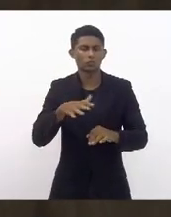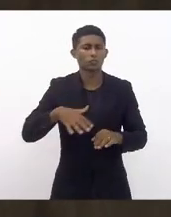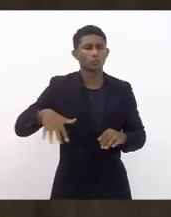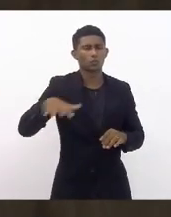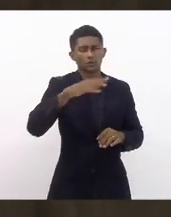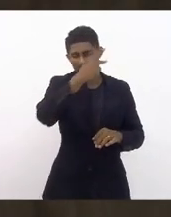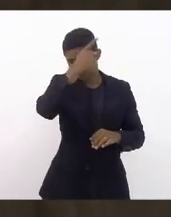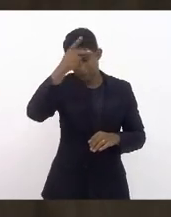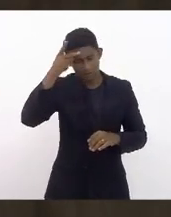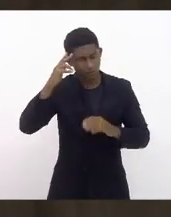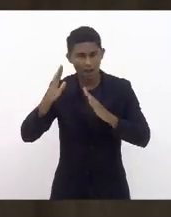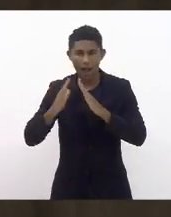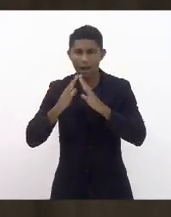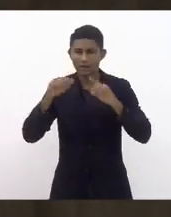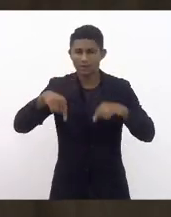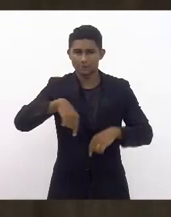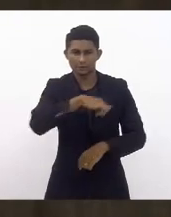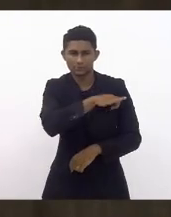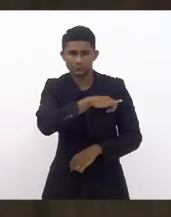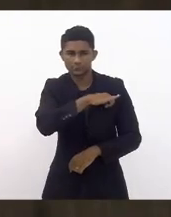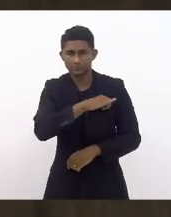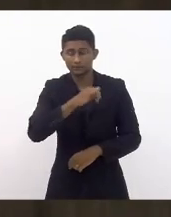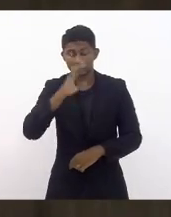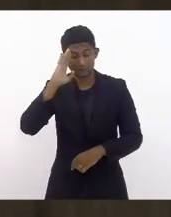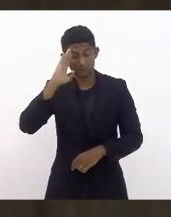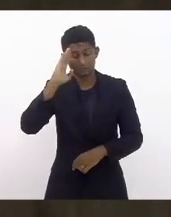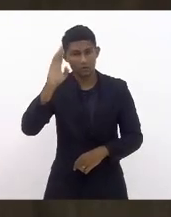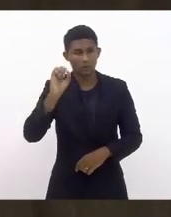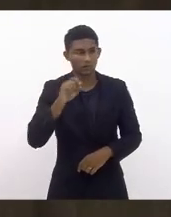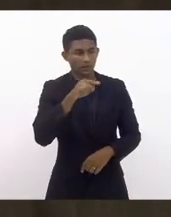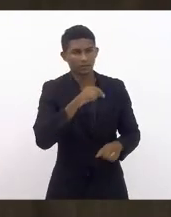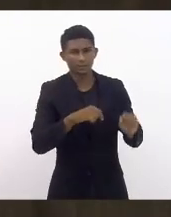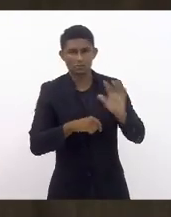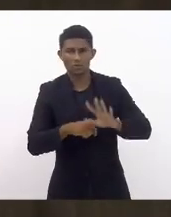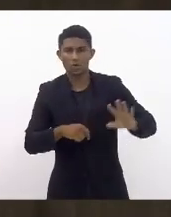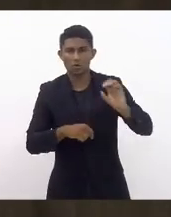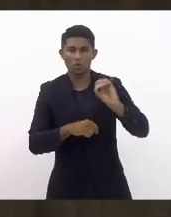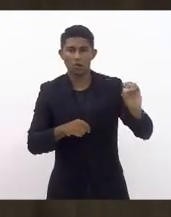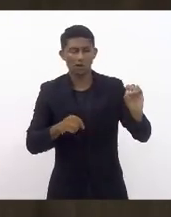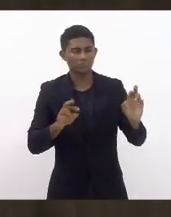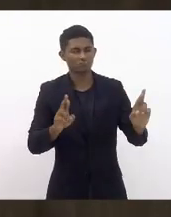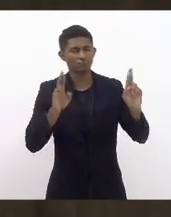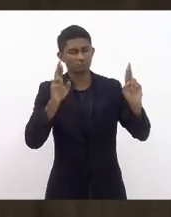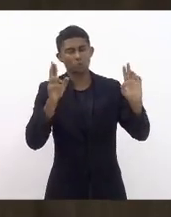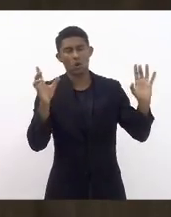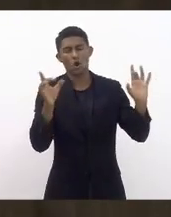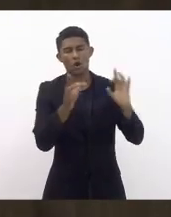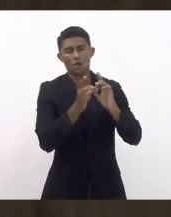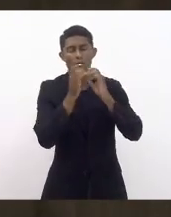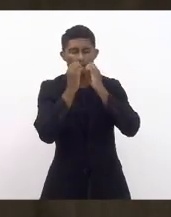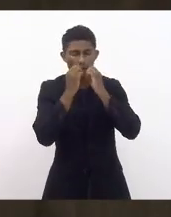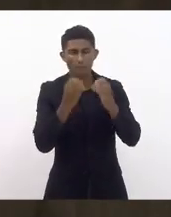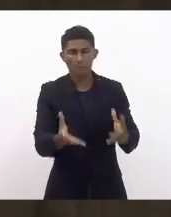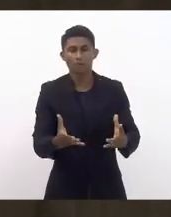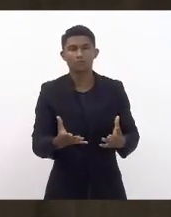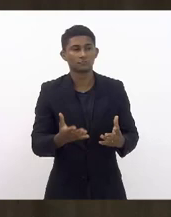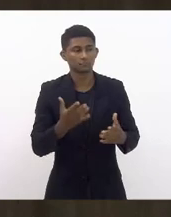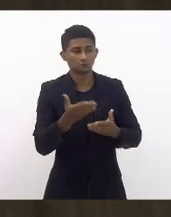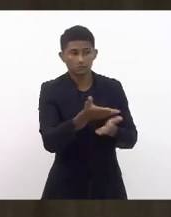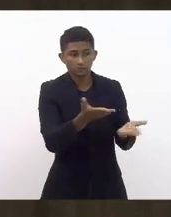Janeiro, em especial quem mora na Zona Oeste. Viva a unificação, viva os